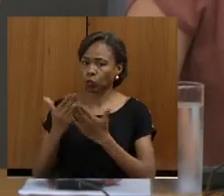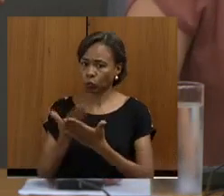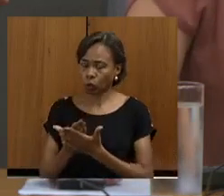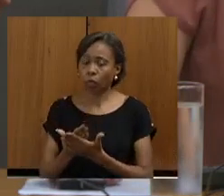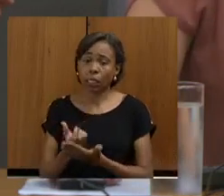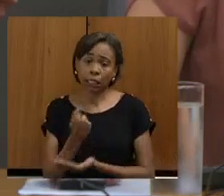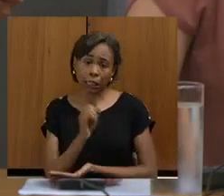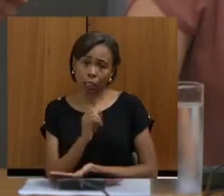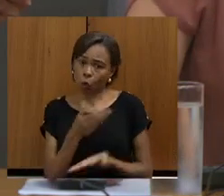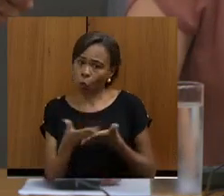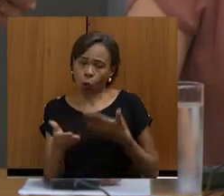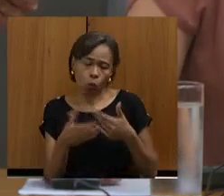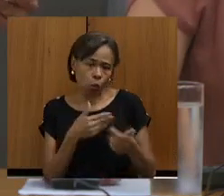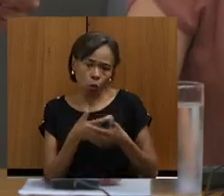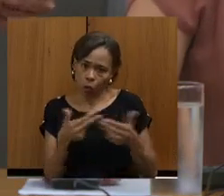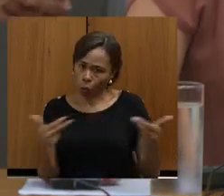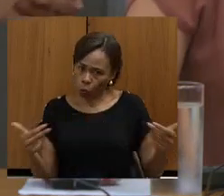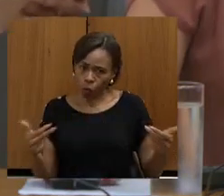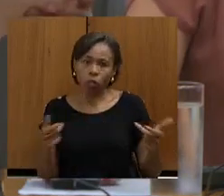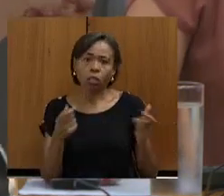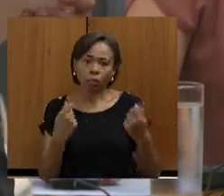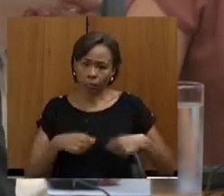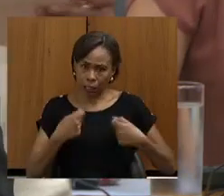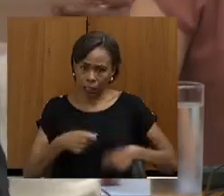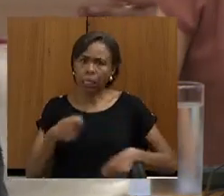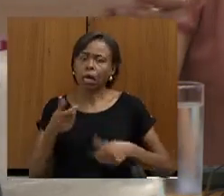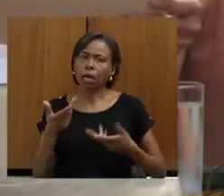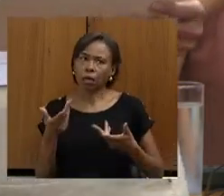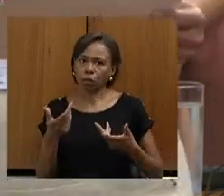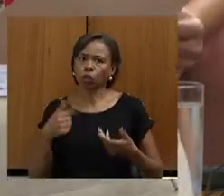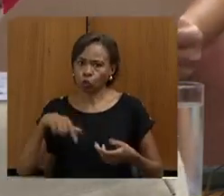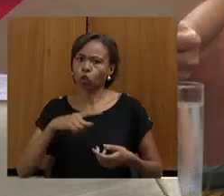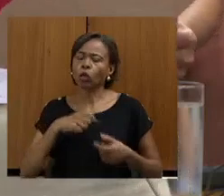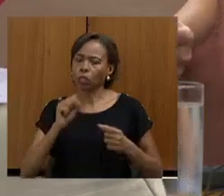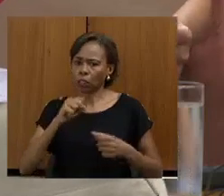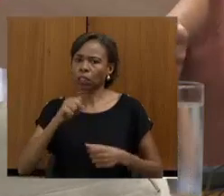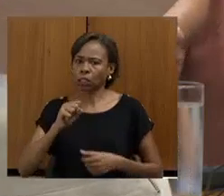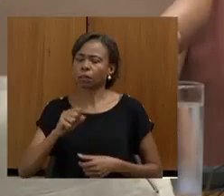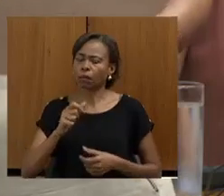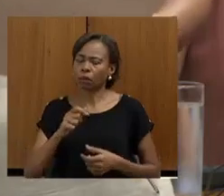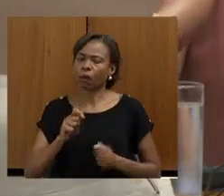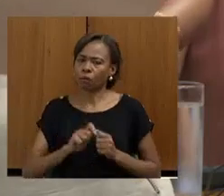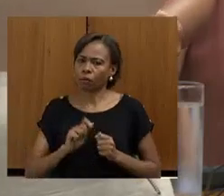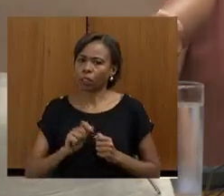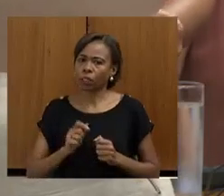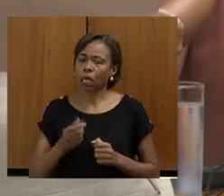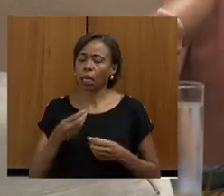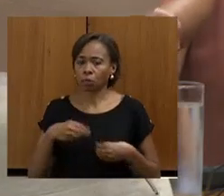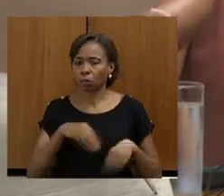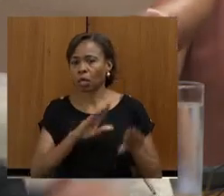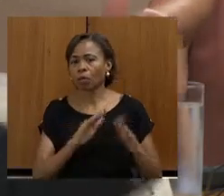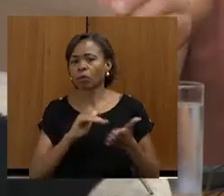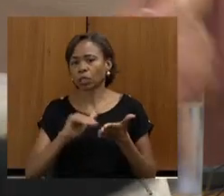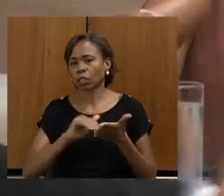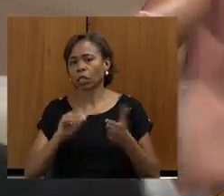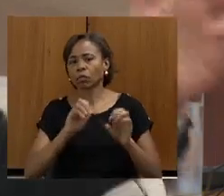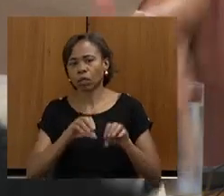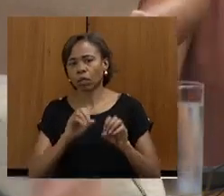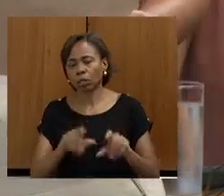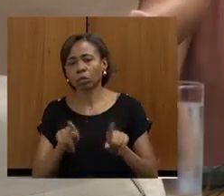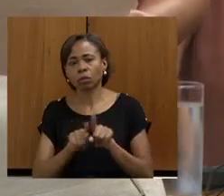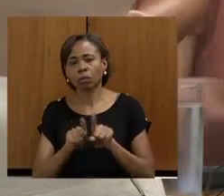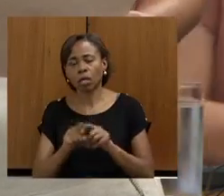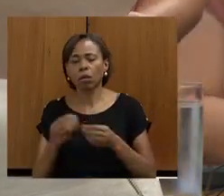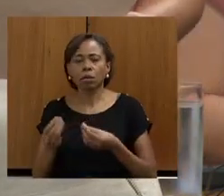qualquer medida cabível vamos tomar, sendo encaminhar a própria Secretaria de Educação, encaminhar